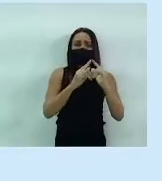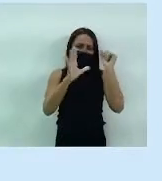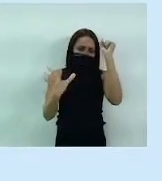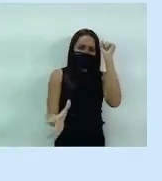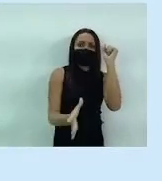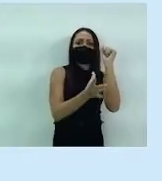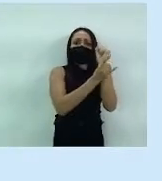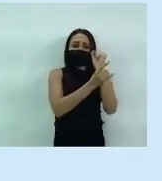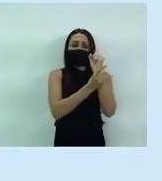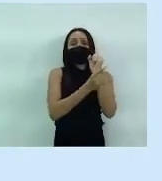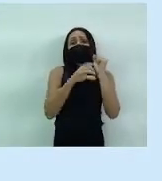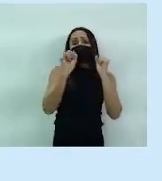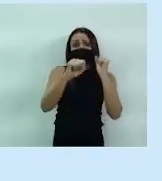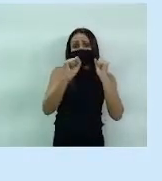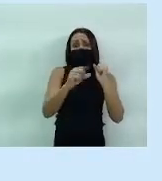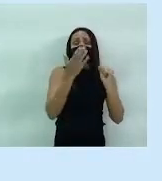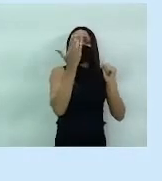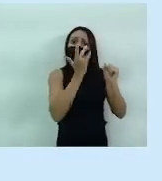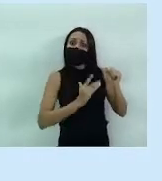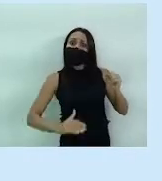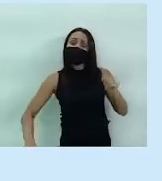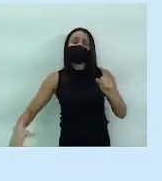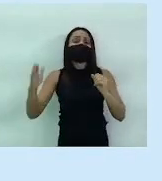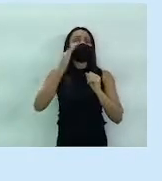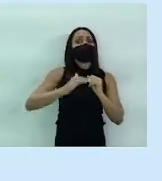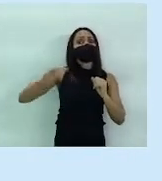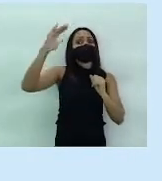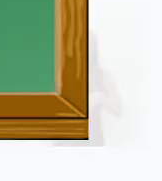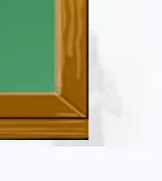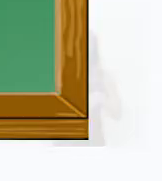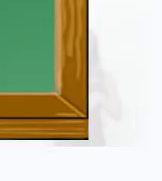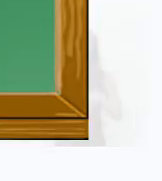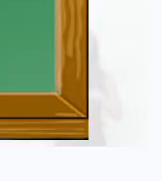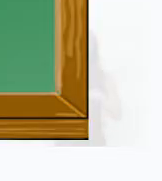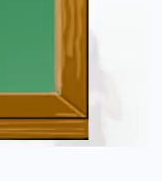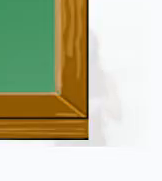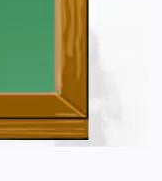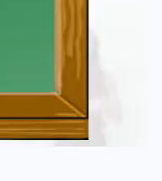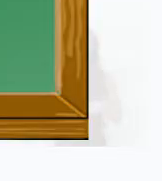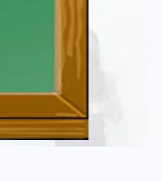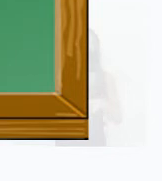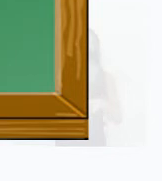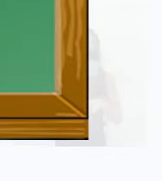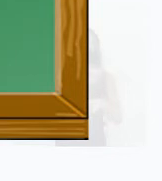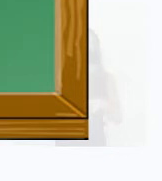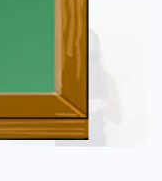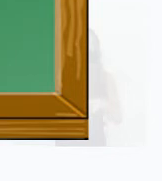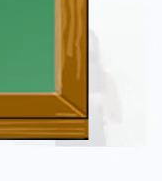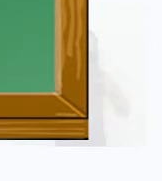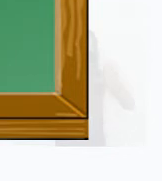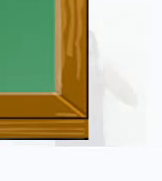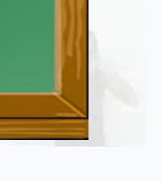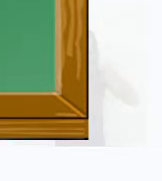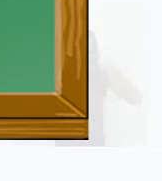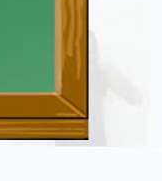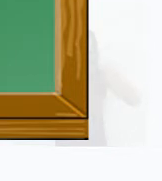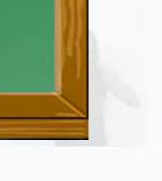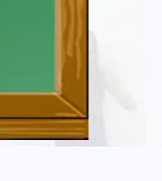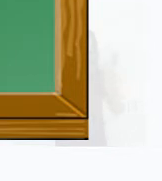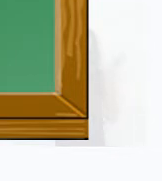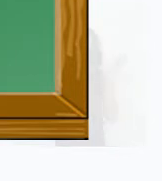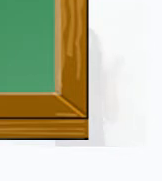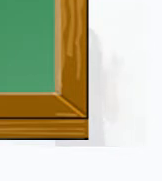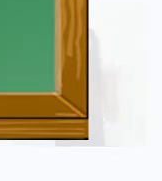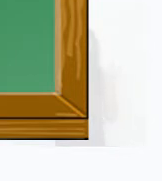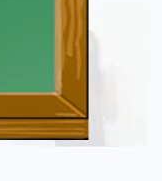a explicação do conteúdo do slide, artigo 28. ela traz um artigo que frisa bem a